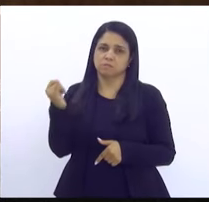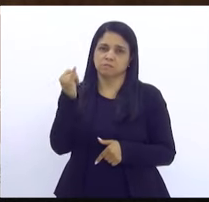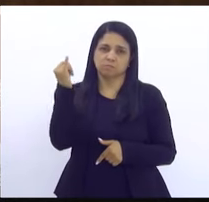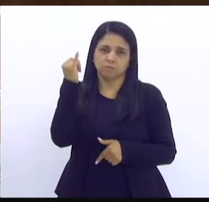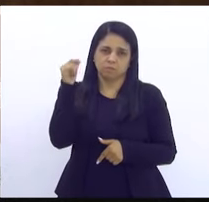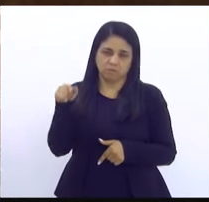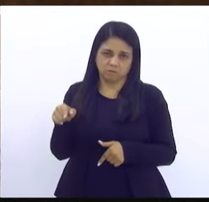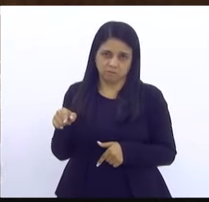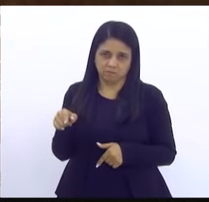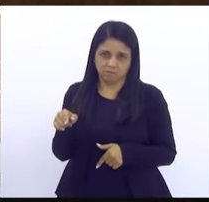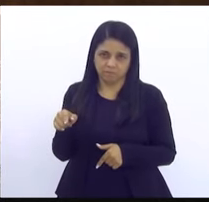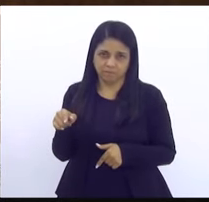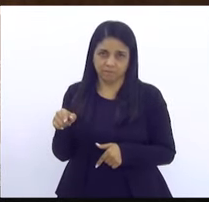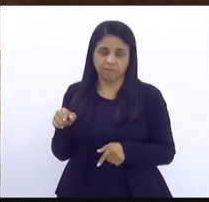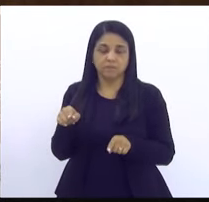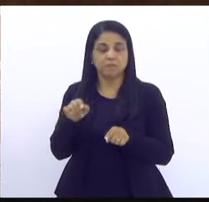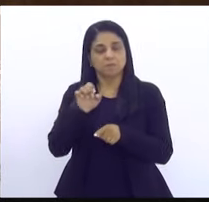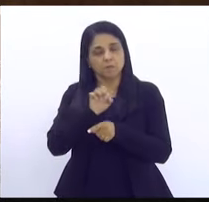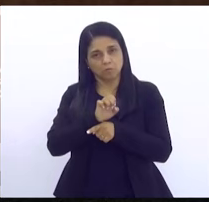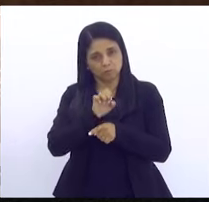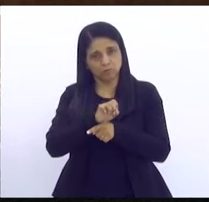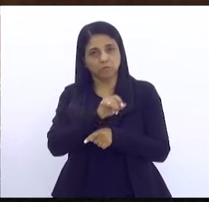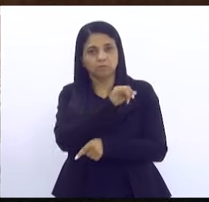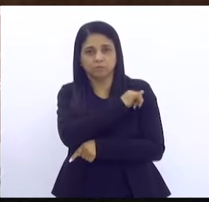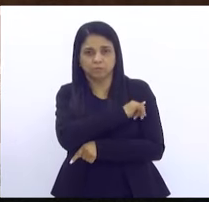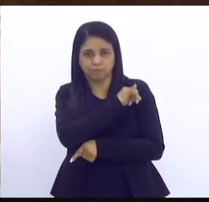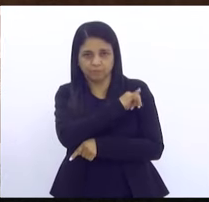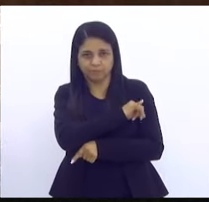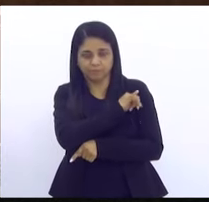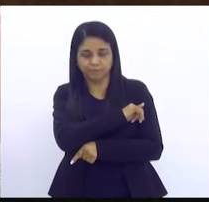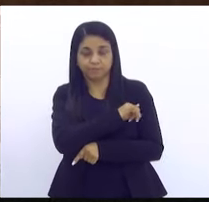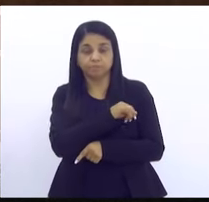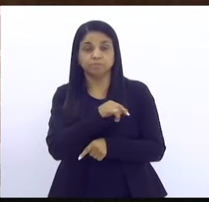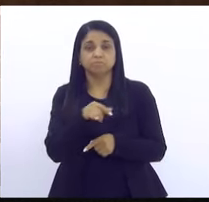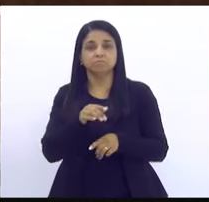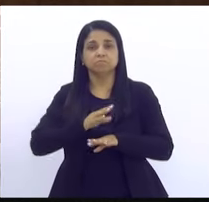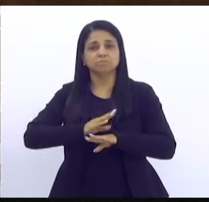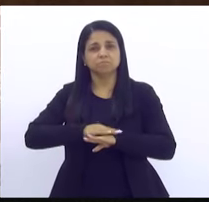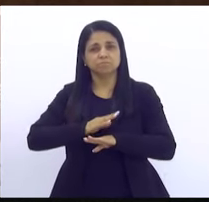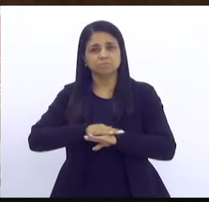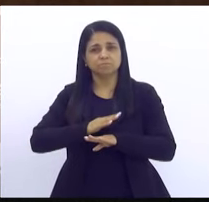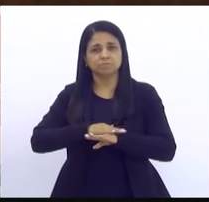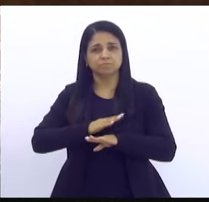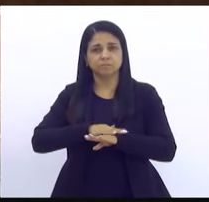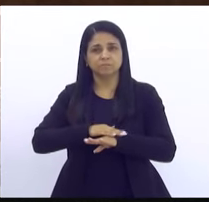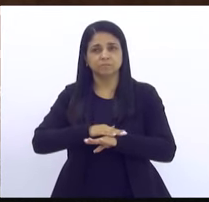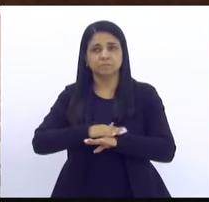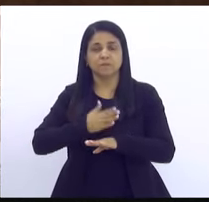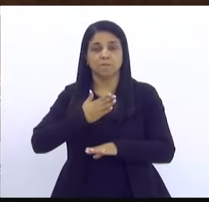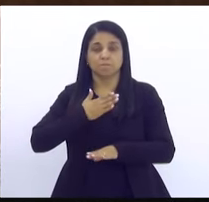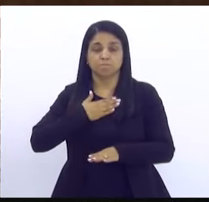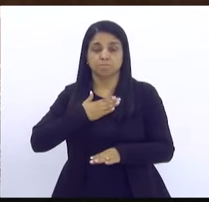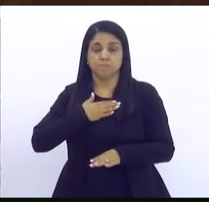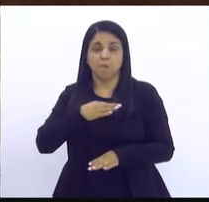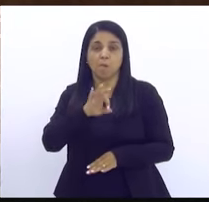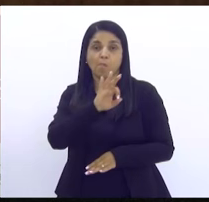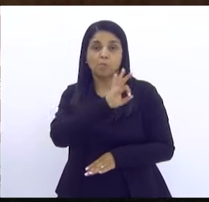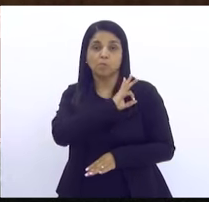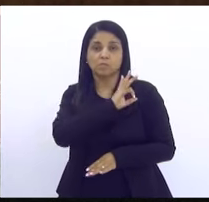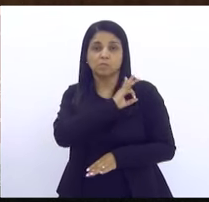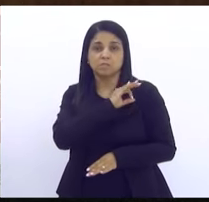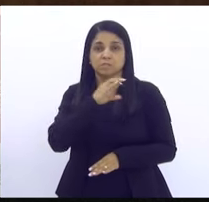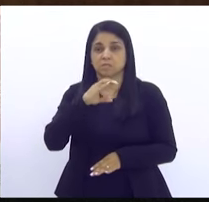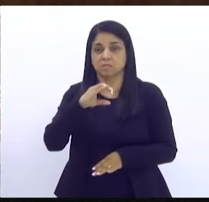de consequência, ao Estado do Rio de Janeiro. Então, nesse momento, eu quero me dirigir à minha Polícia Civil